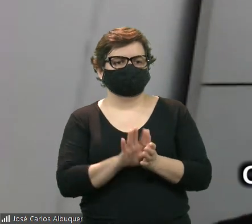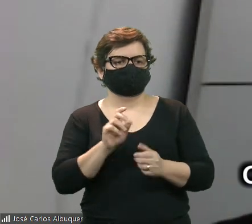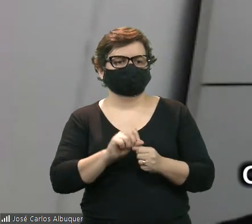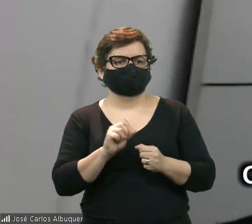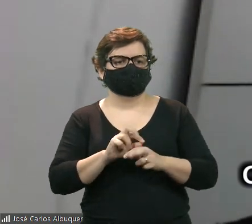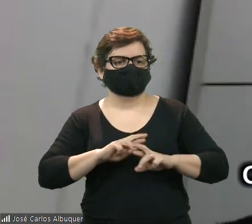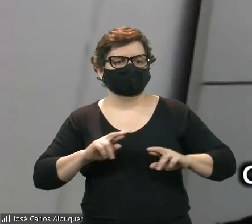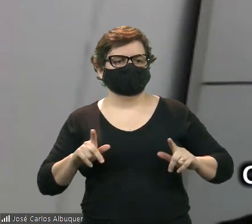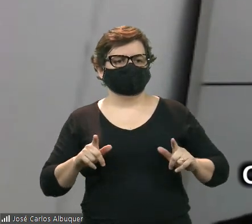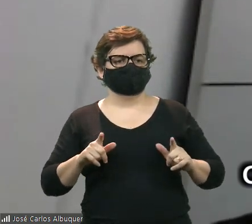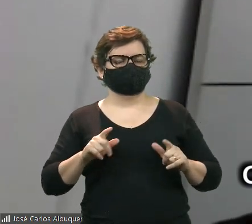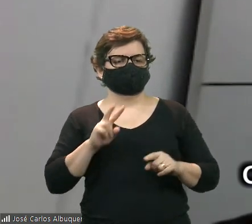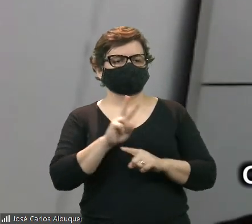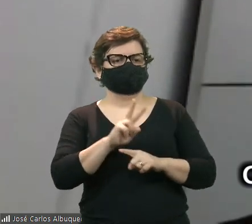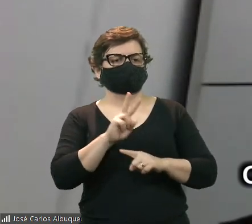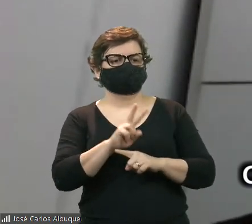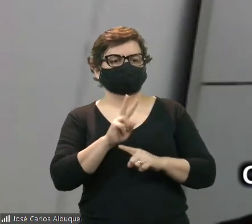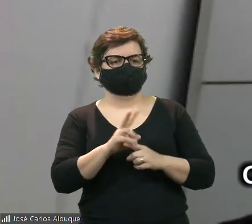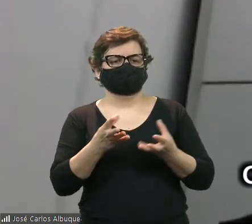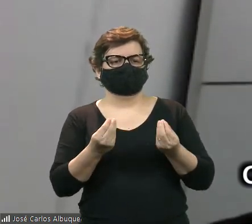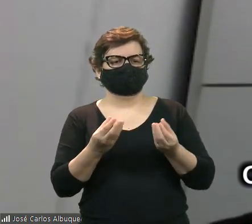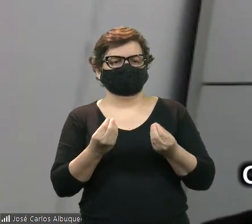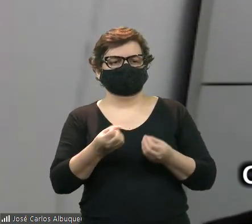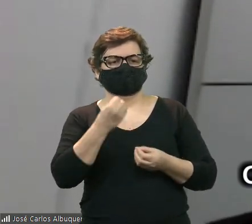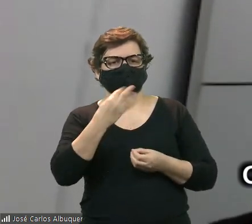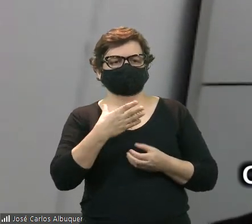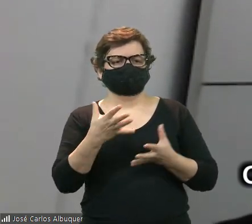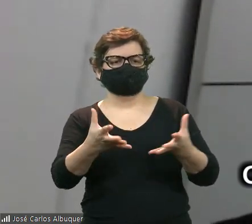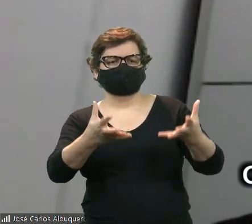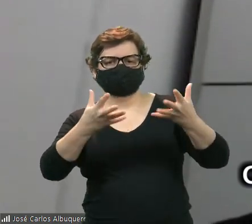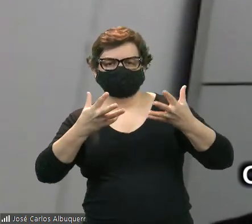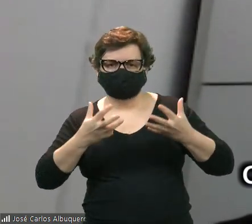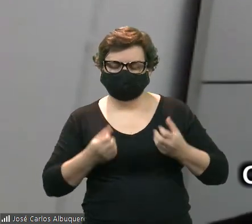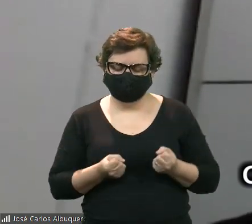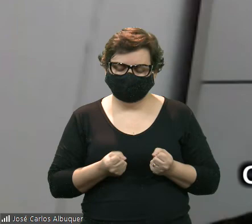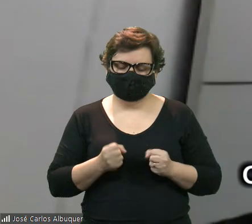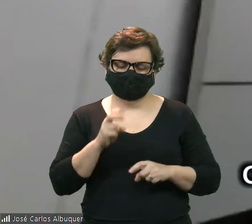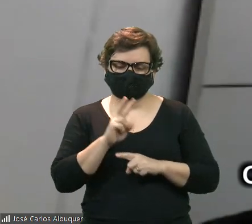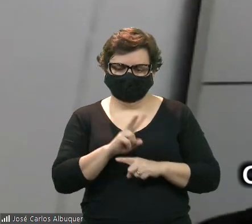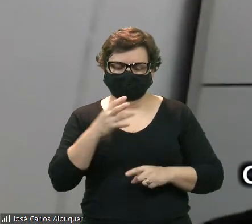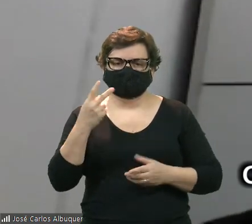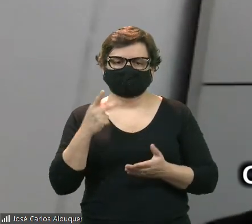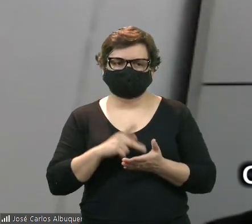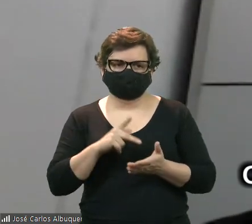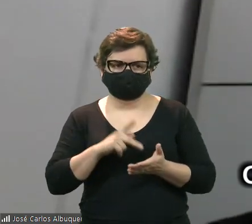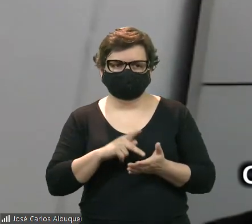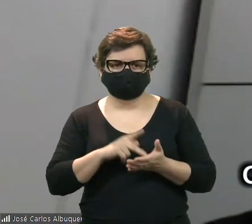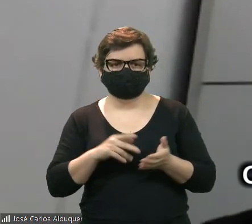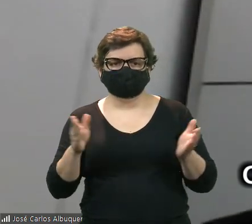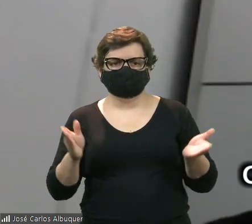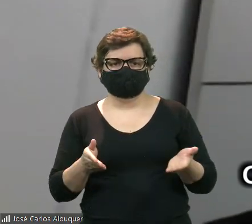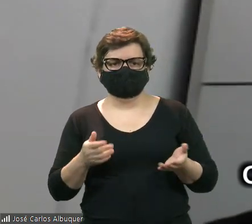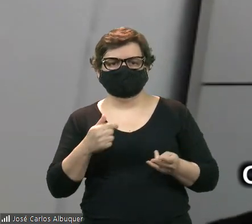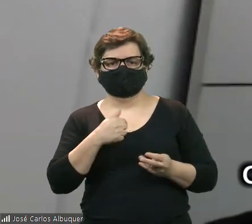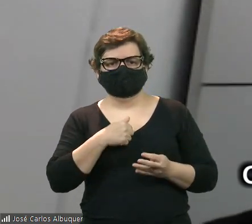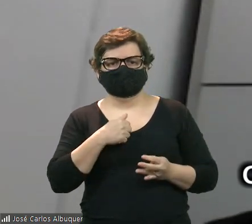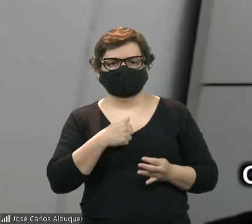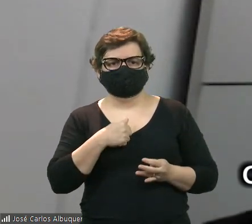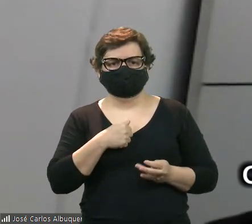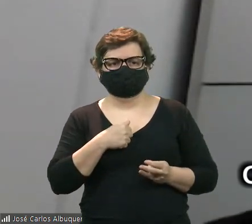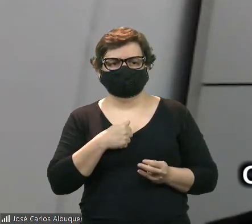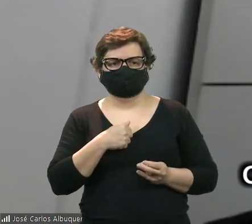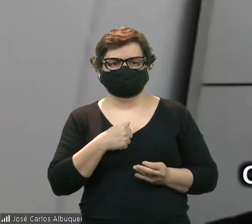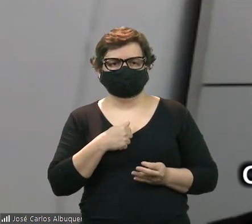diferencial, um tratamento bem diferenciado, bem acolhedor e tratando realmente. Eu, hoje, no caso, eu estou aí